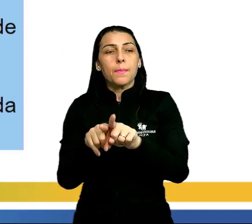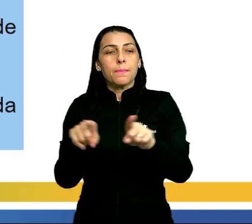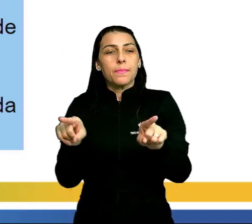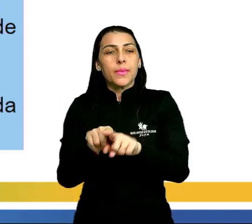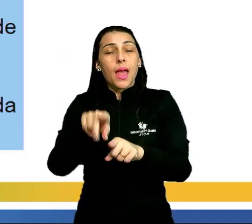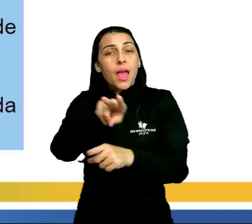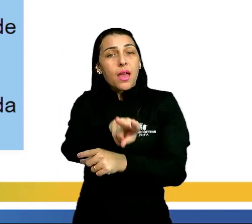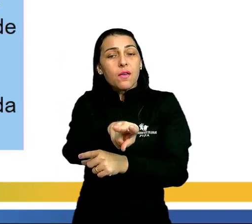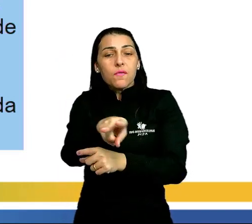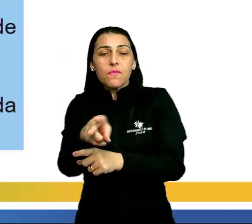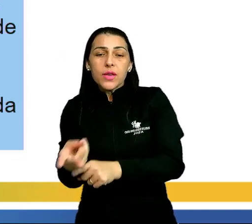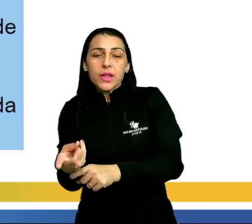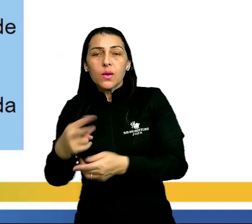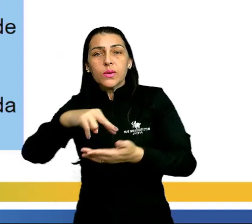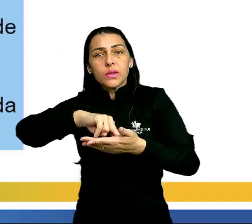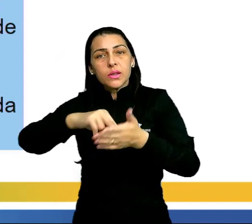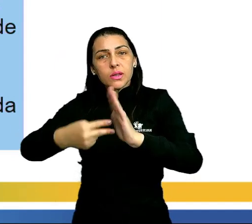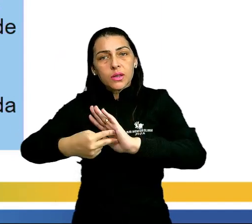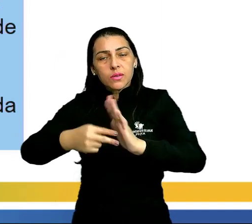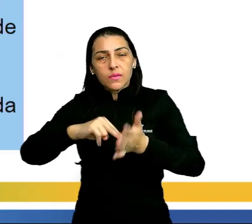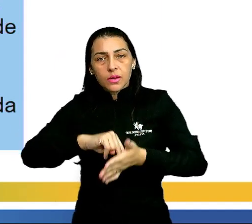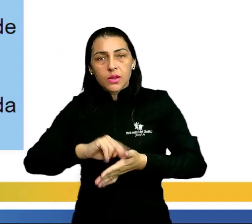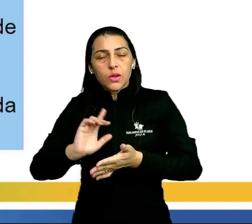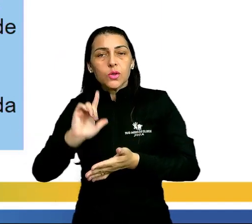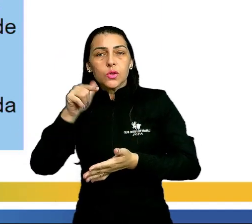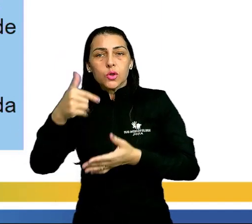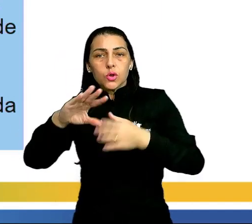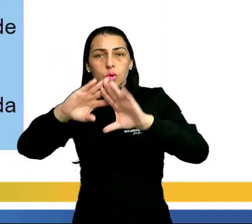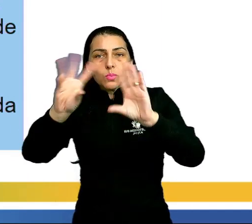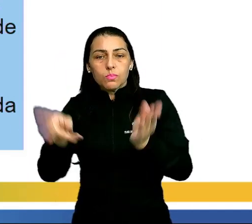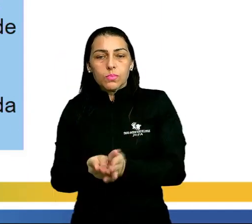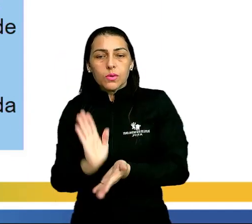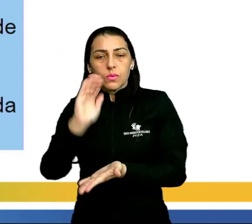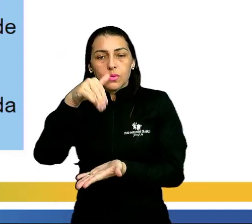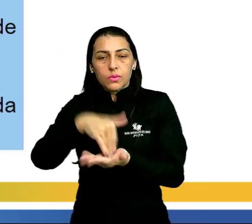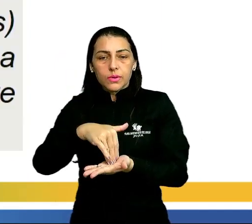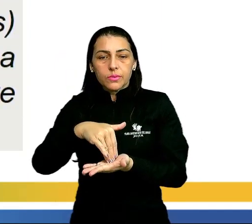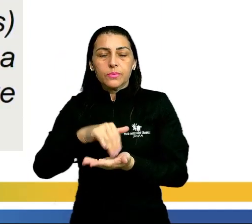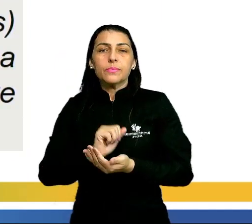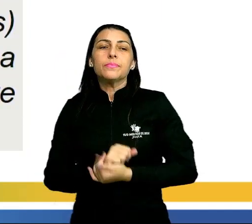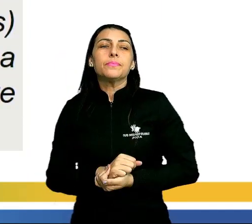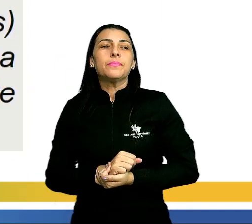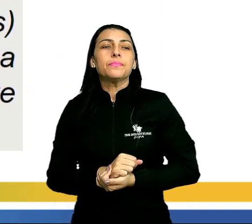é inverter o significado de uma conclusão.